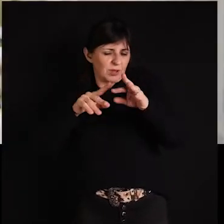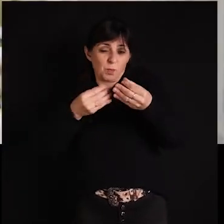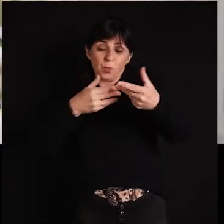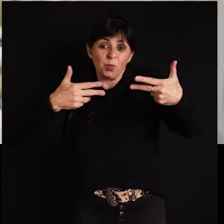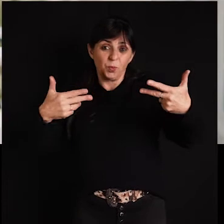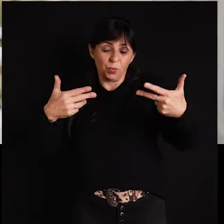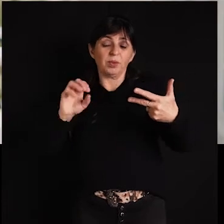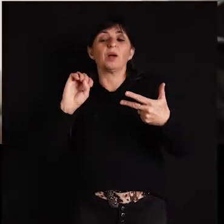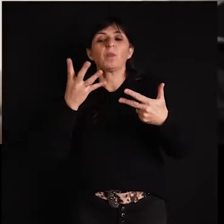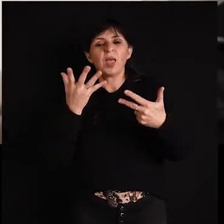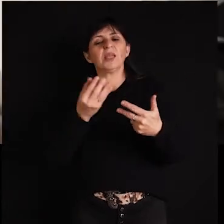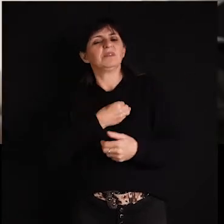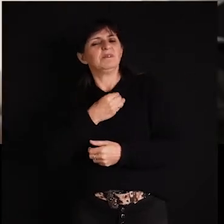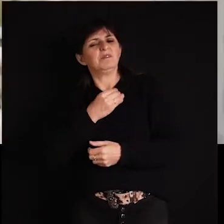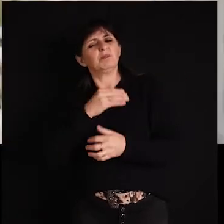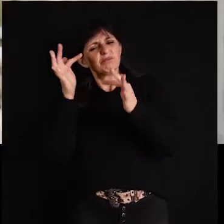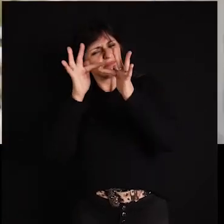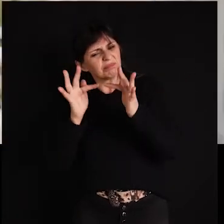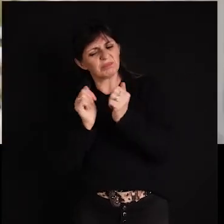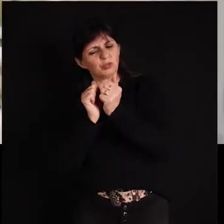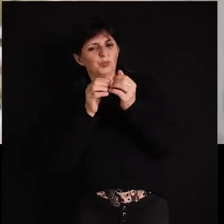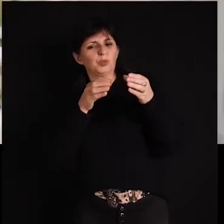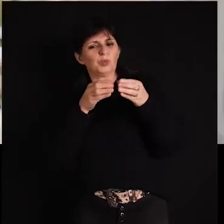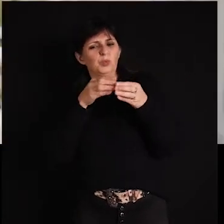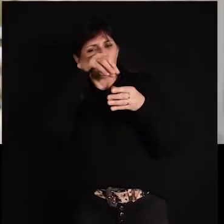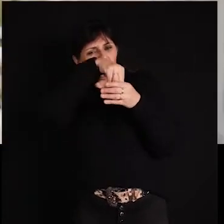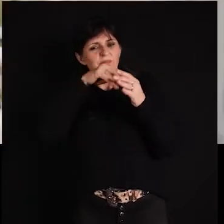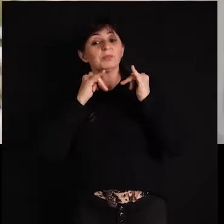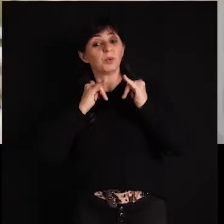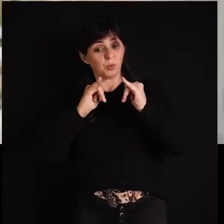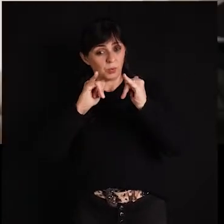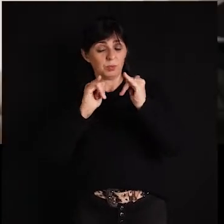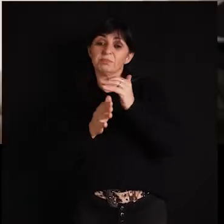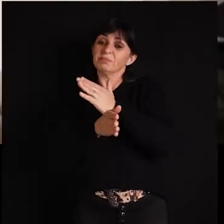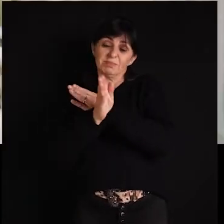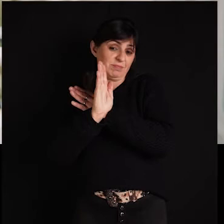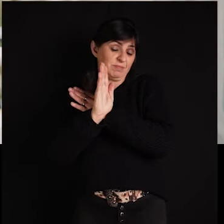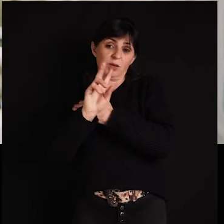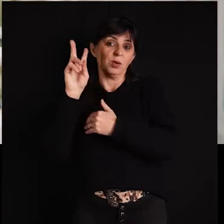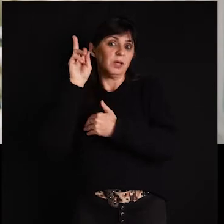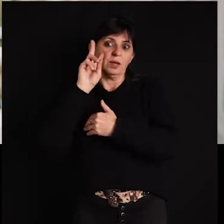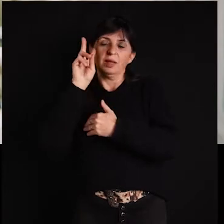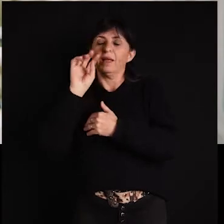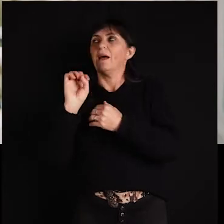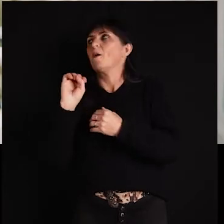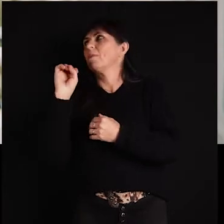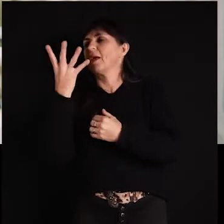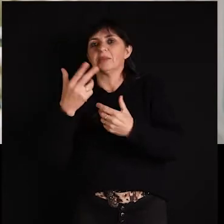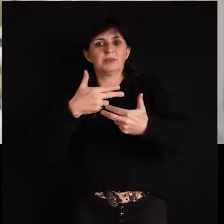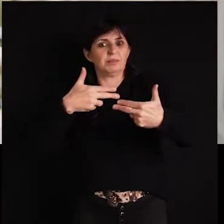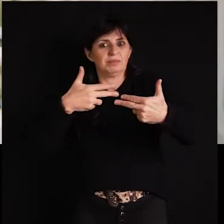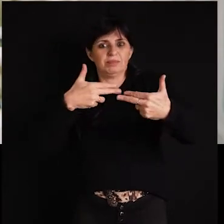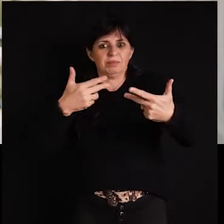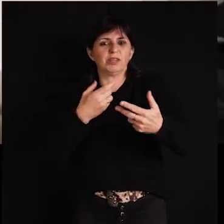muito descontraído, dentro do ônibus e tal. E história é o que não falta. Se for contar as histórias, aí não